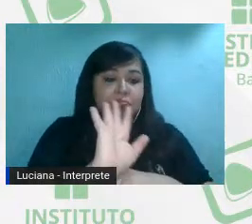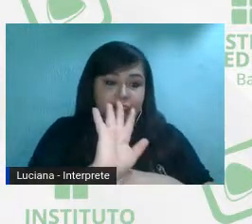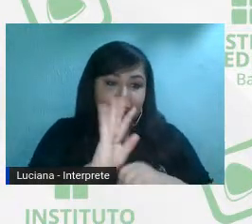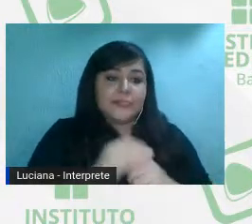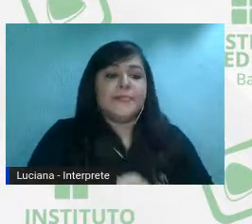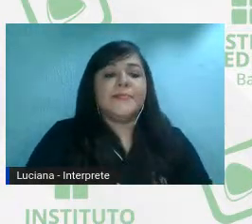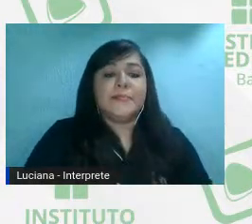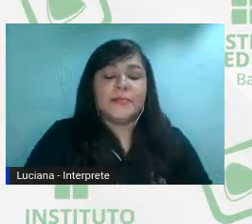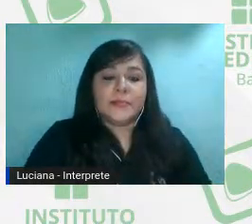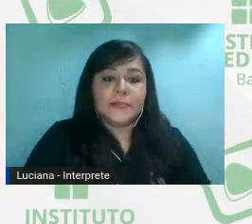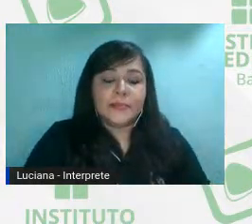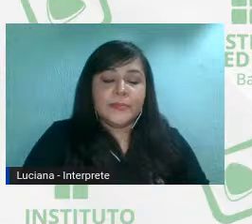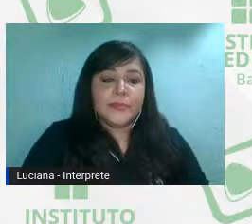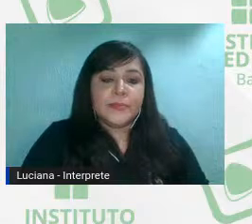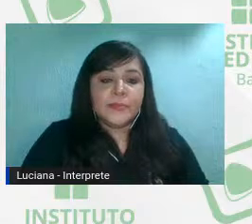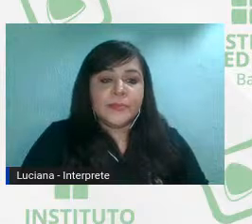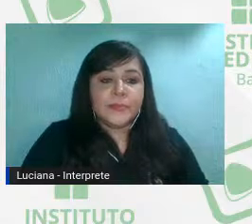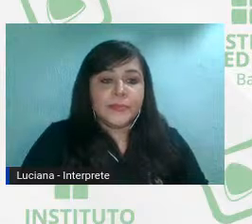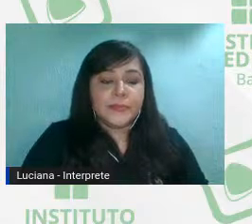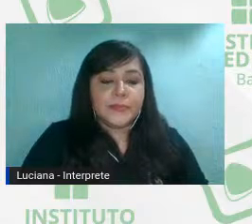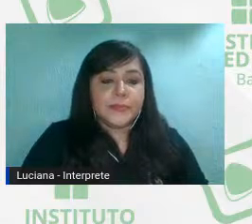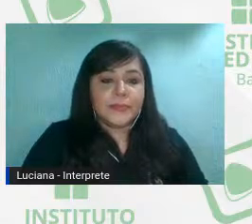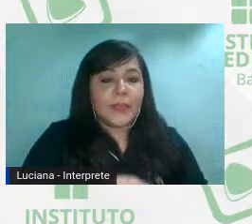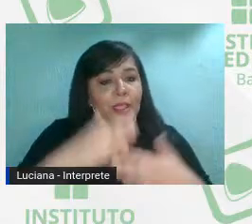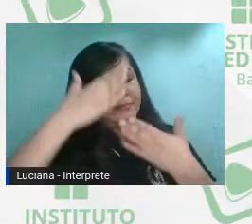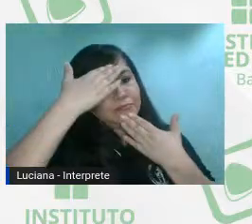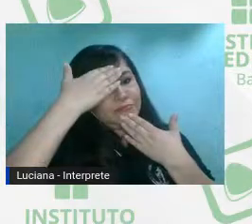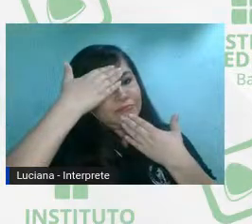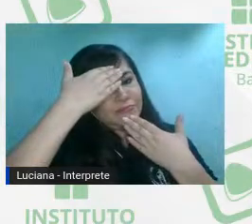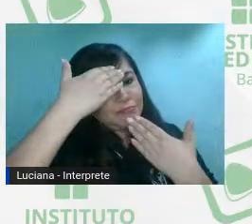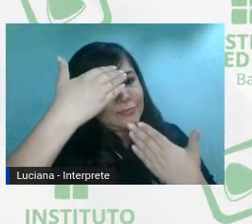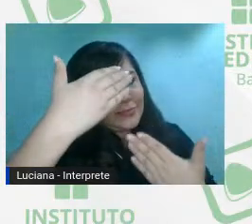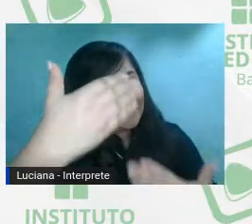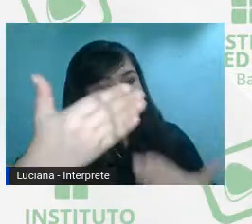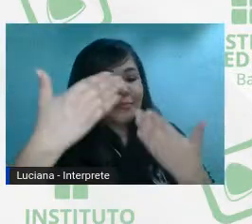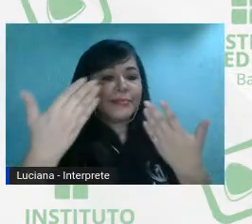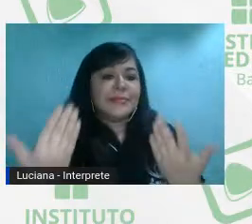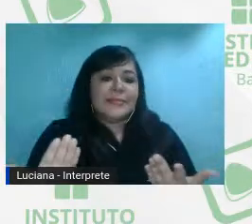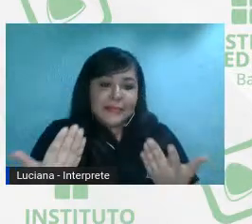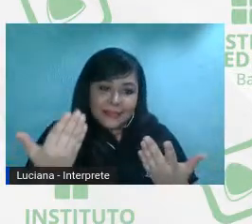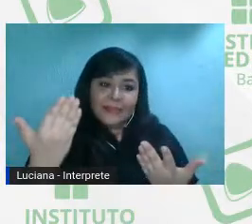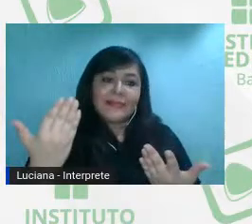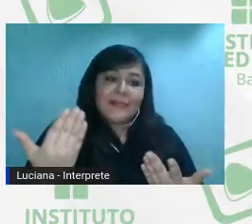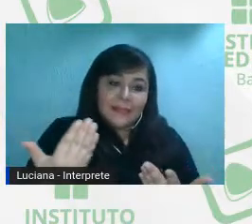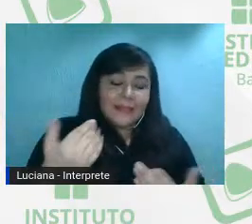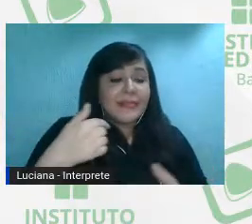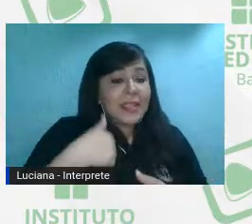Muito obrigada. Cada monitor, consegui entender perfeitamente.